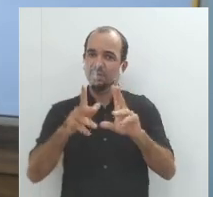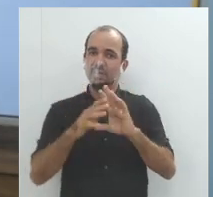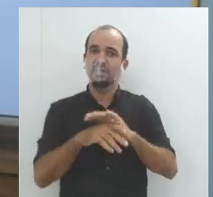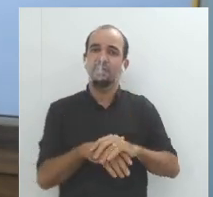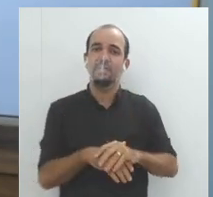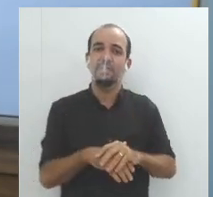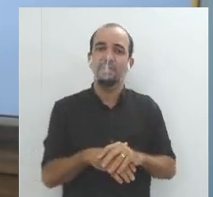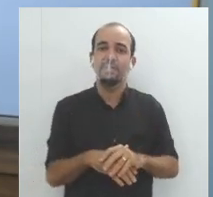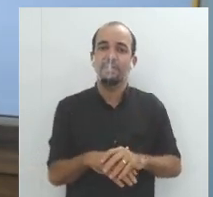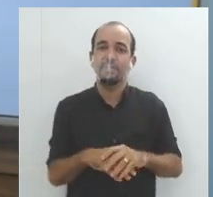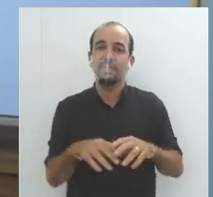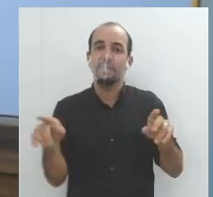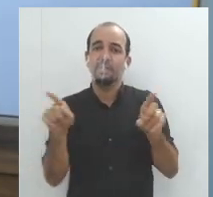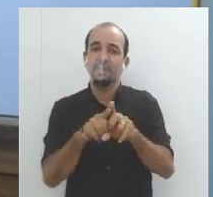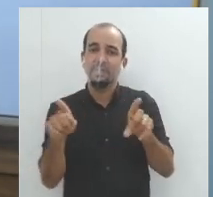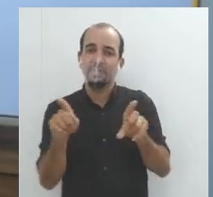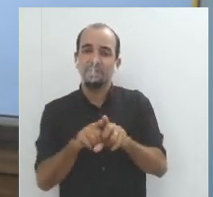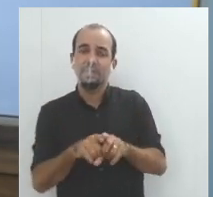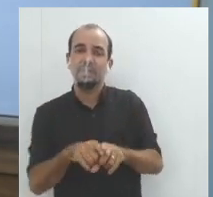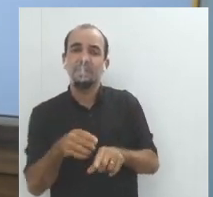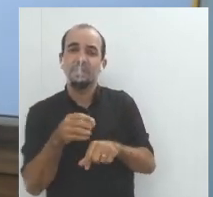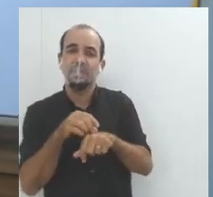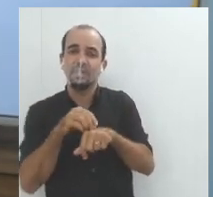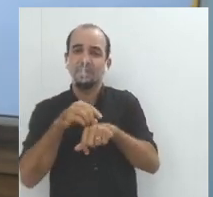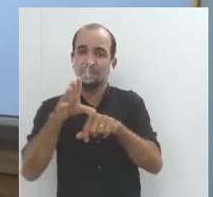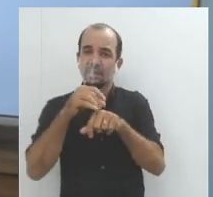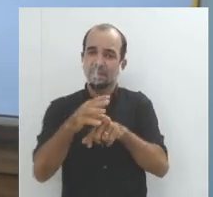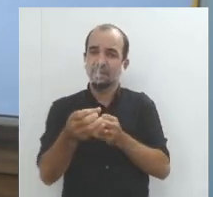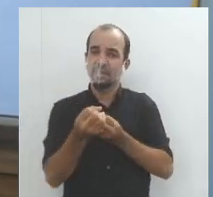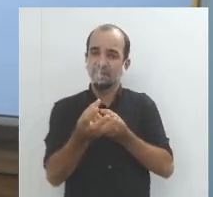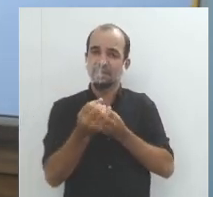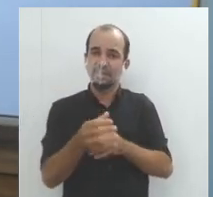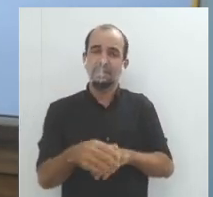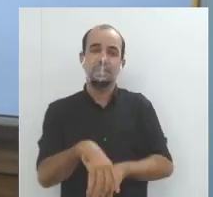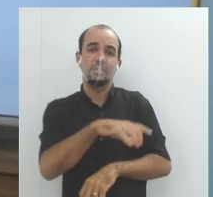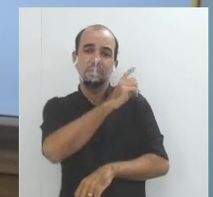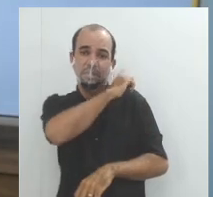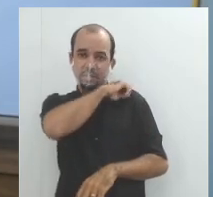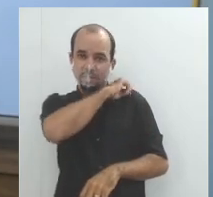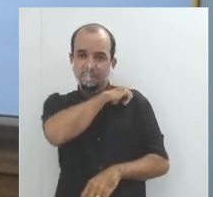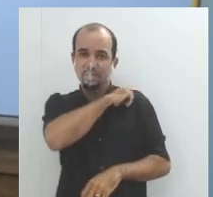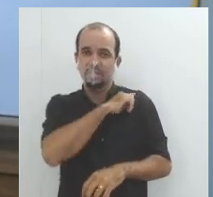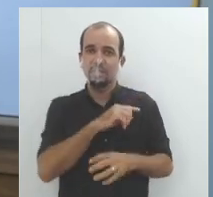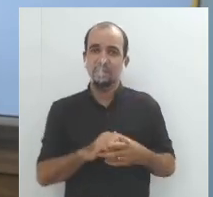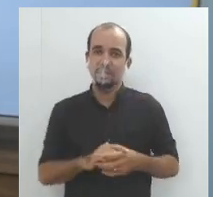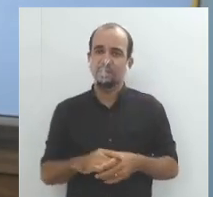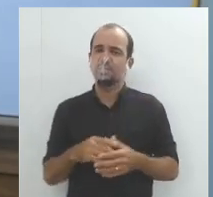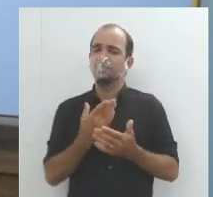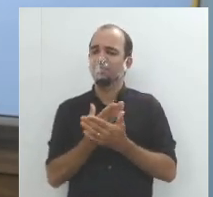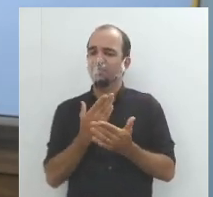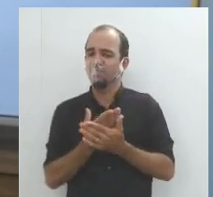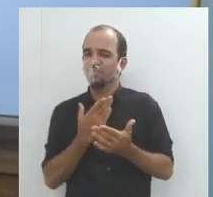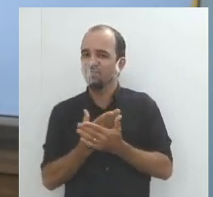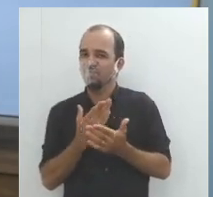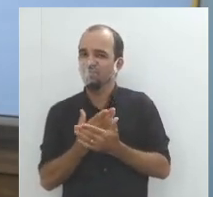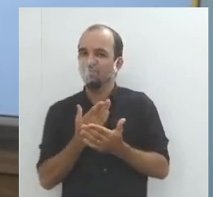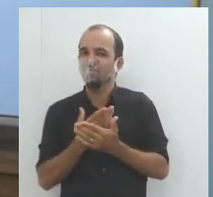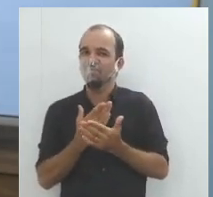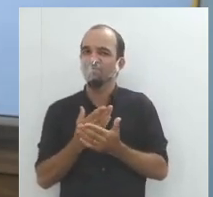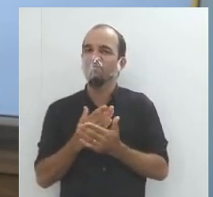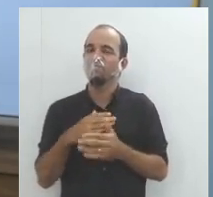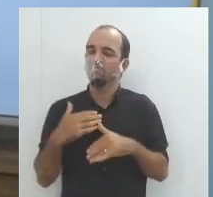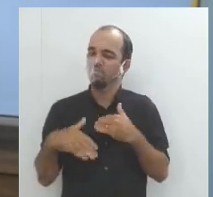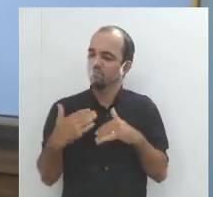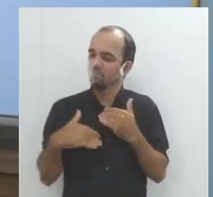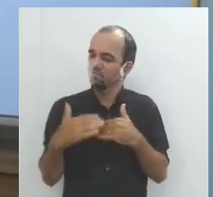para você a ideia do seguinte: você na primeira série está estudando, vai estudar cada vez